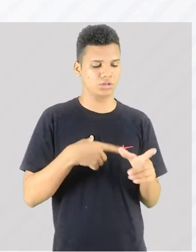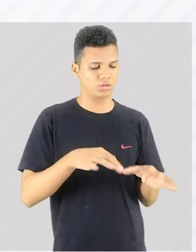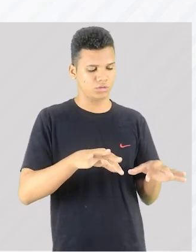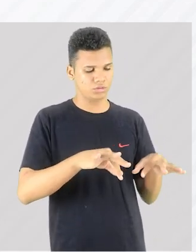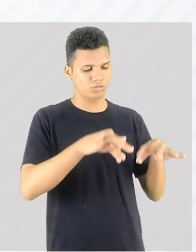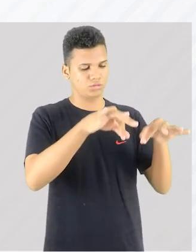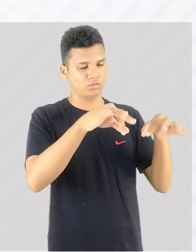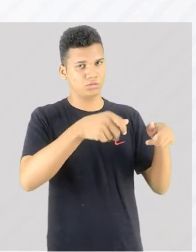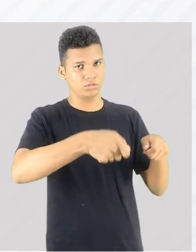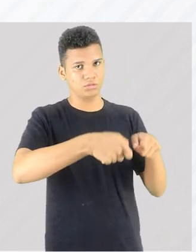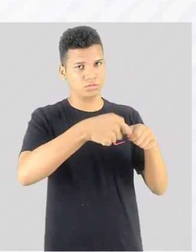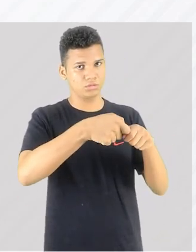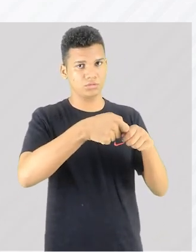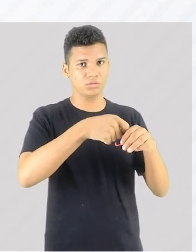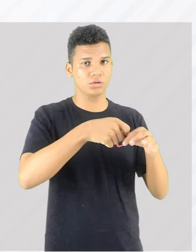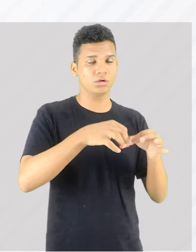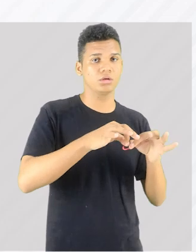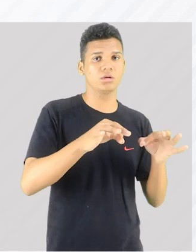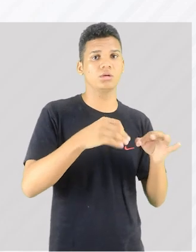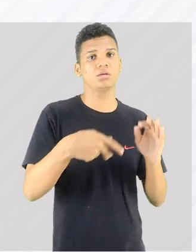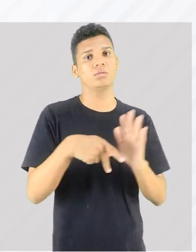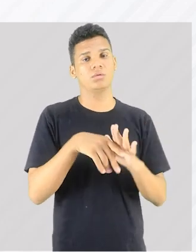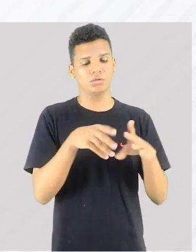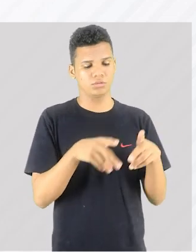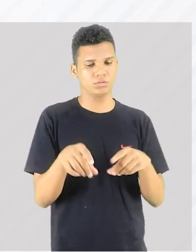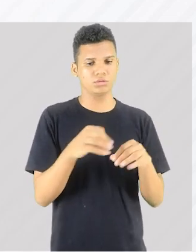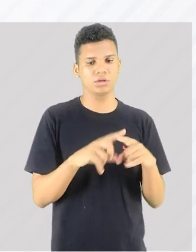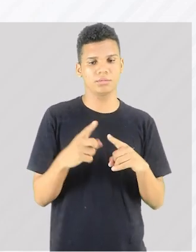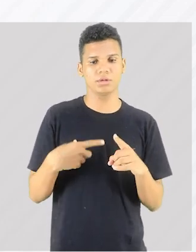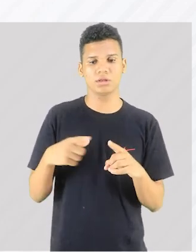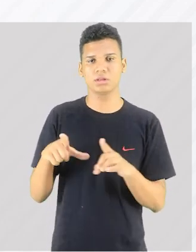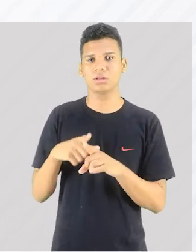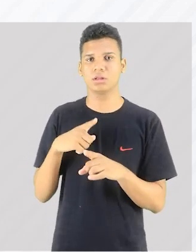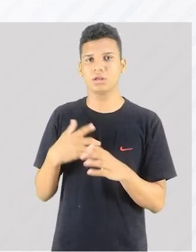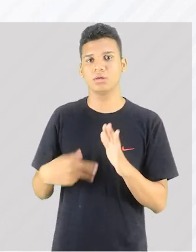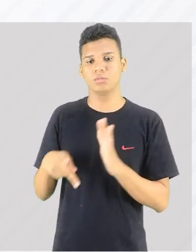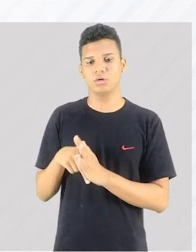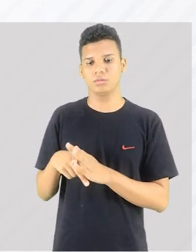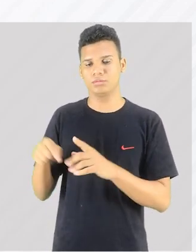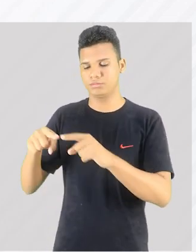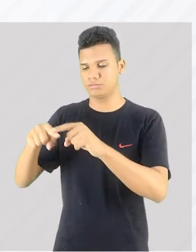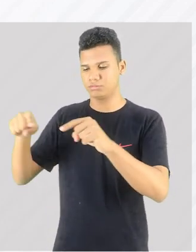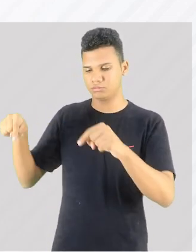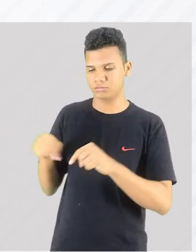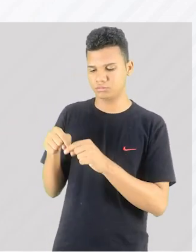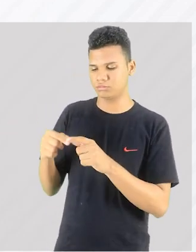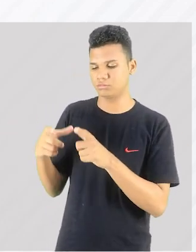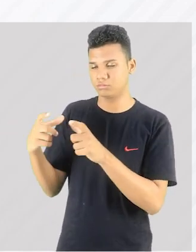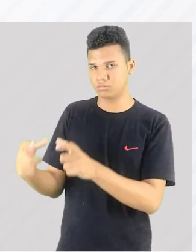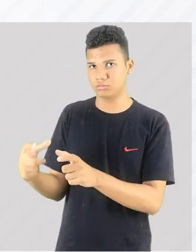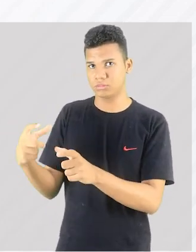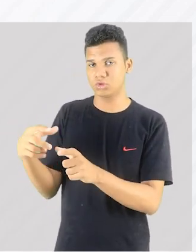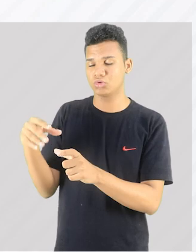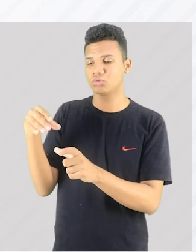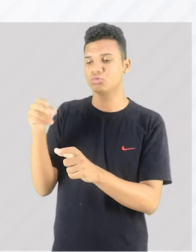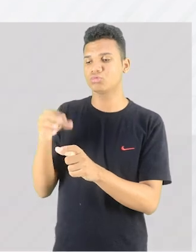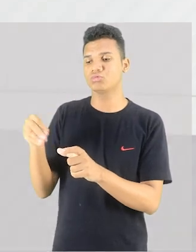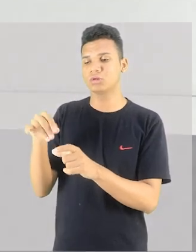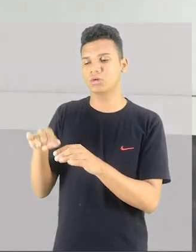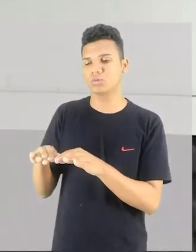vegetal necessário para cobir cobrir a parte descrita do Jardim é aí você tem as